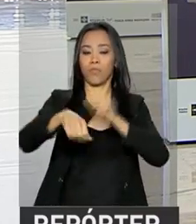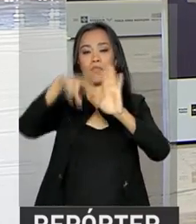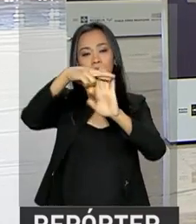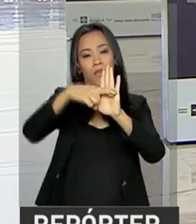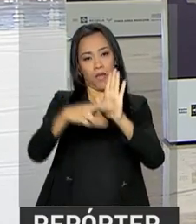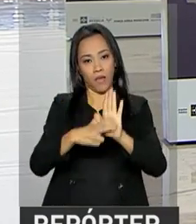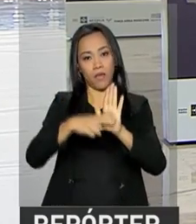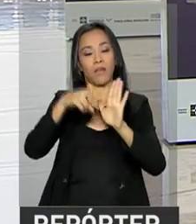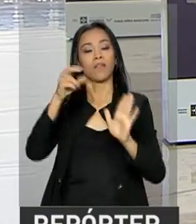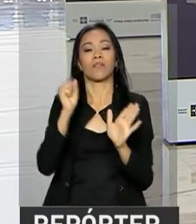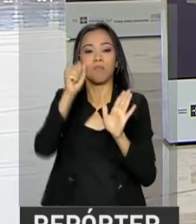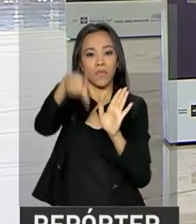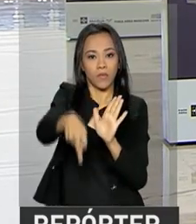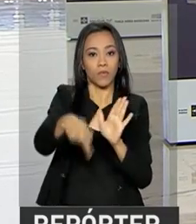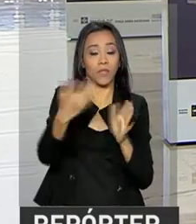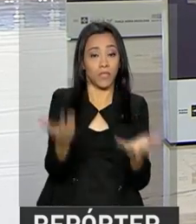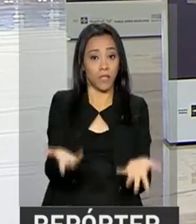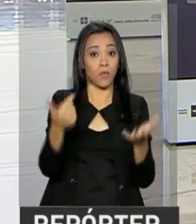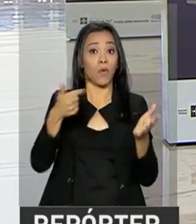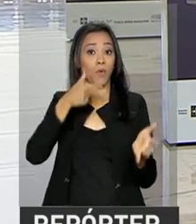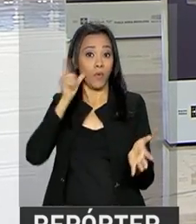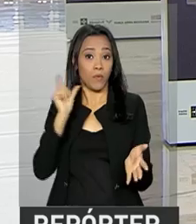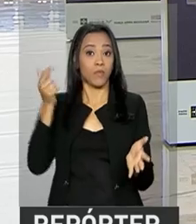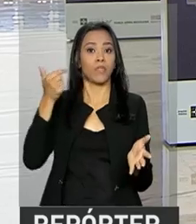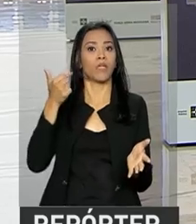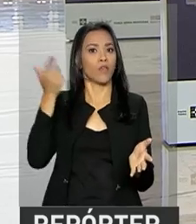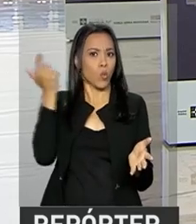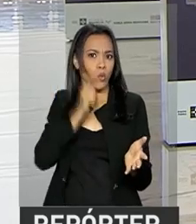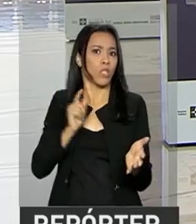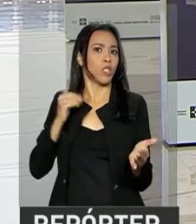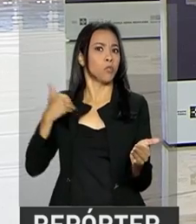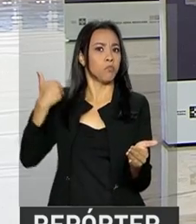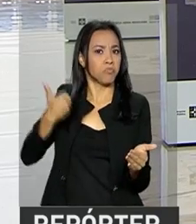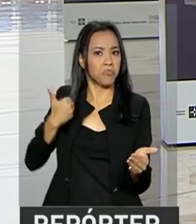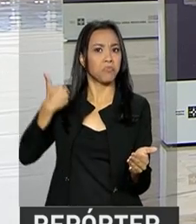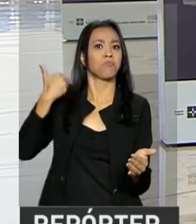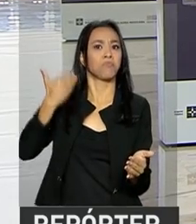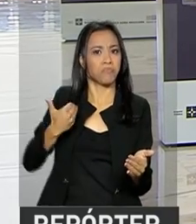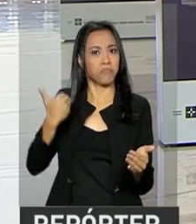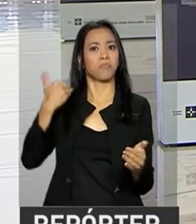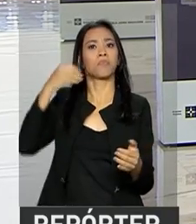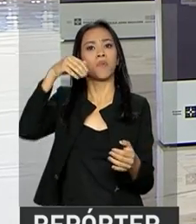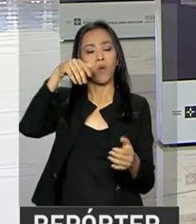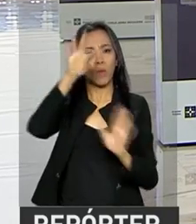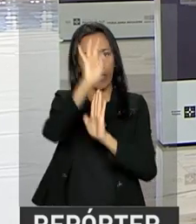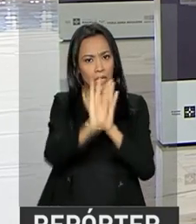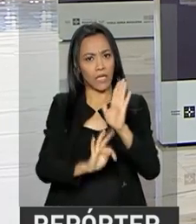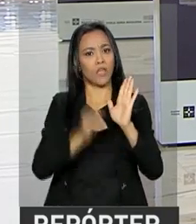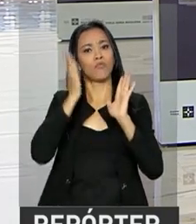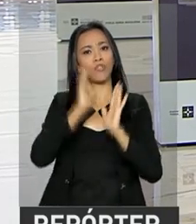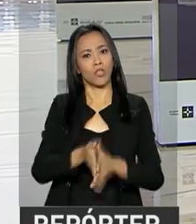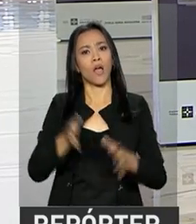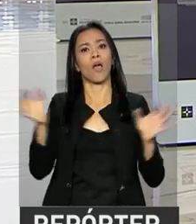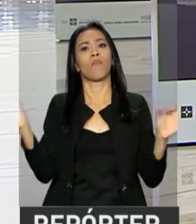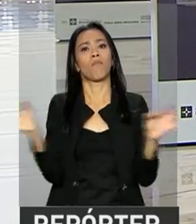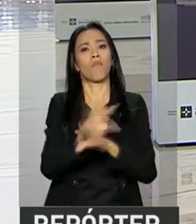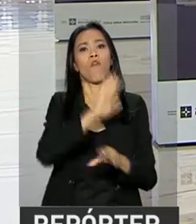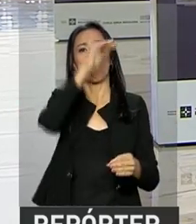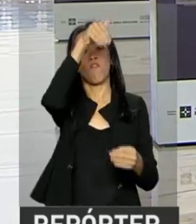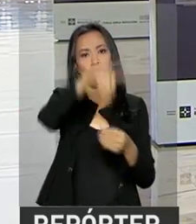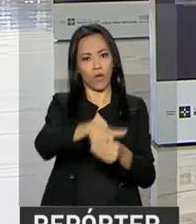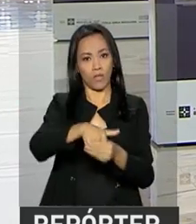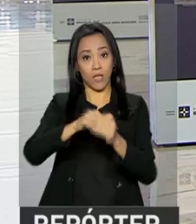gente lembra aí que ontem a proposta de reforma da Previdência ela avançou lá na Câmara dos Deputados o texto foi ah concluído foi votado na